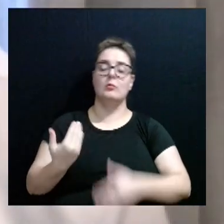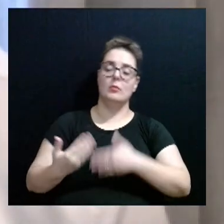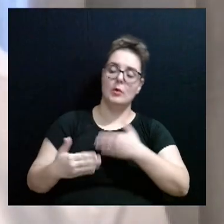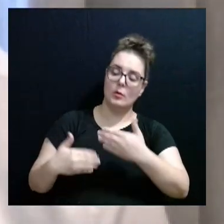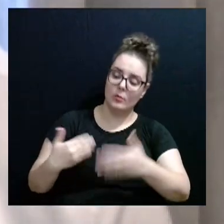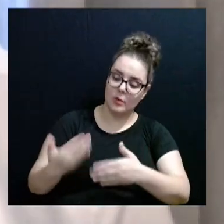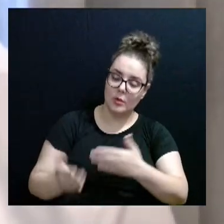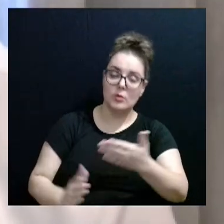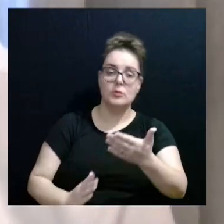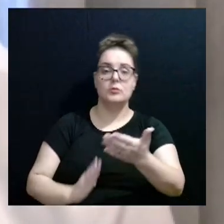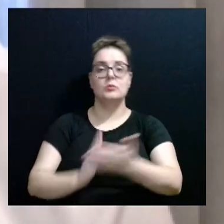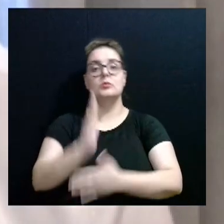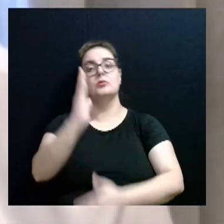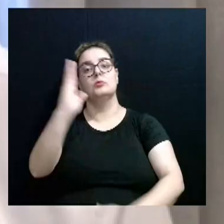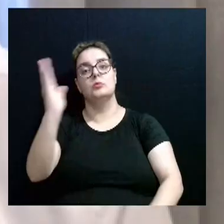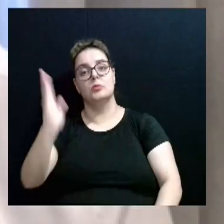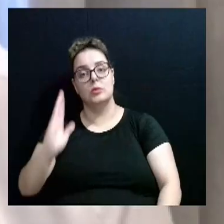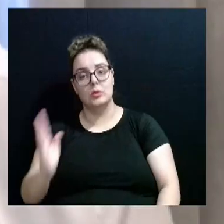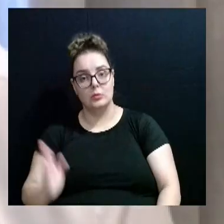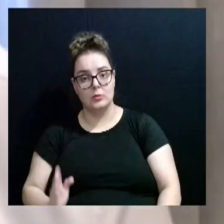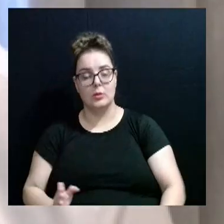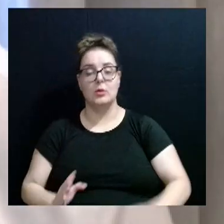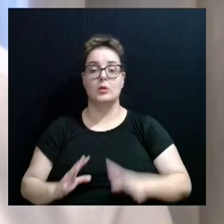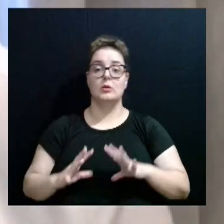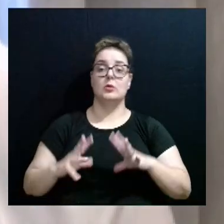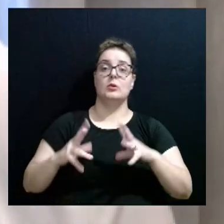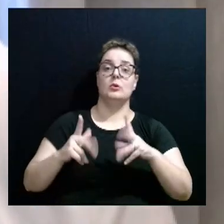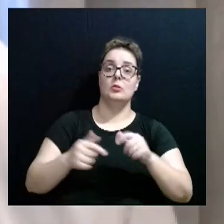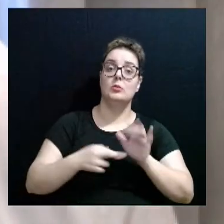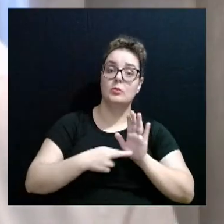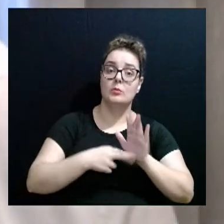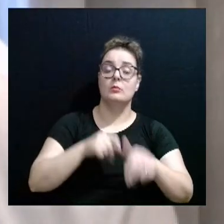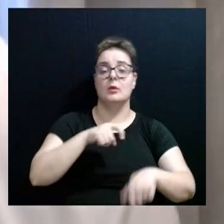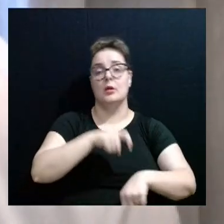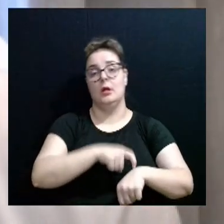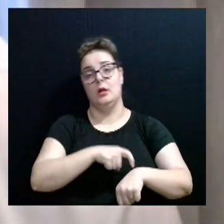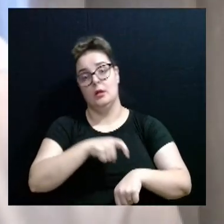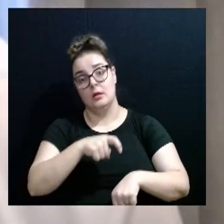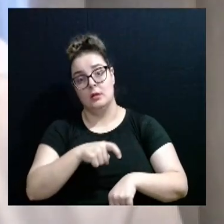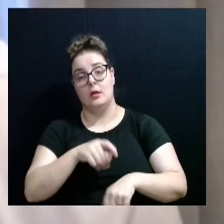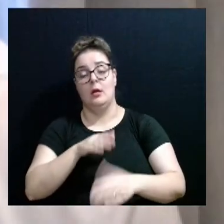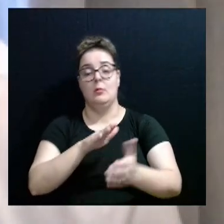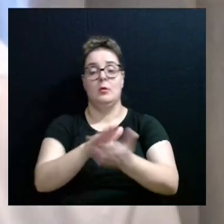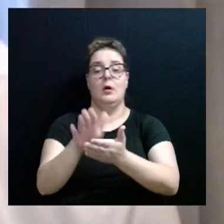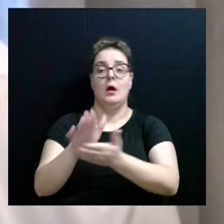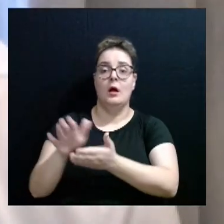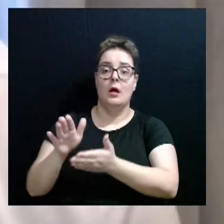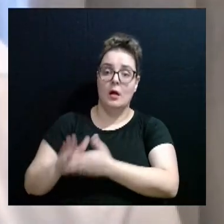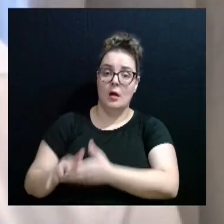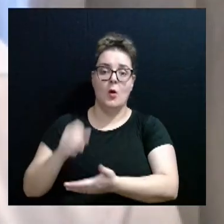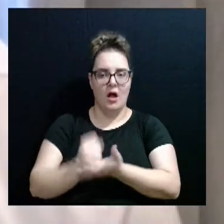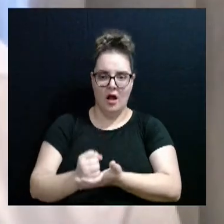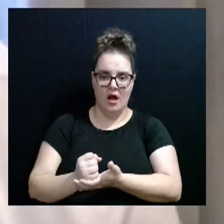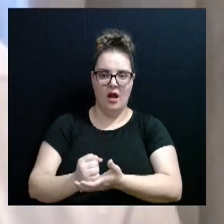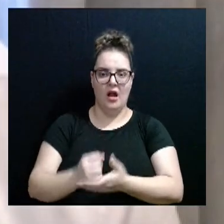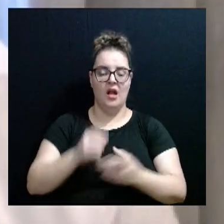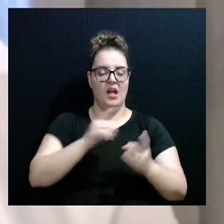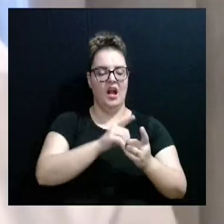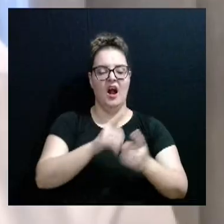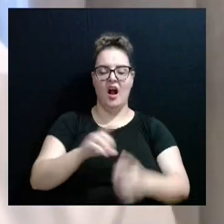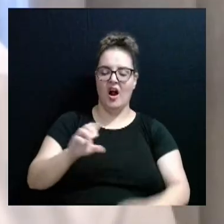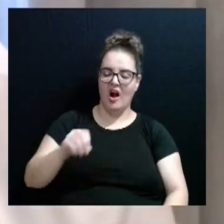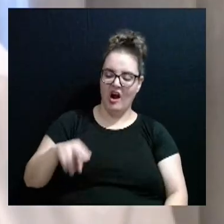no Brasil, isso tudo representa tempo, custo, contratação de consultores,